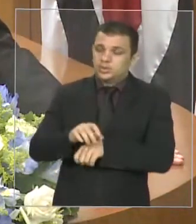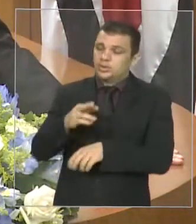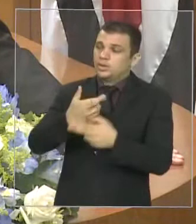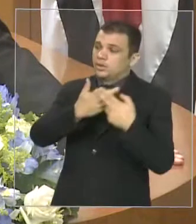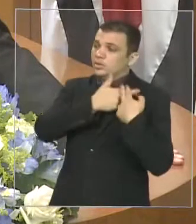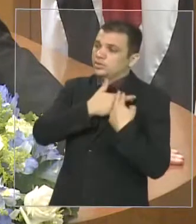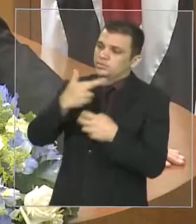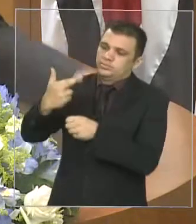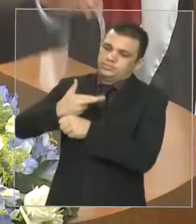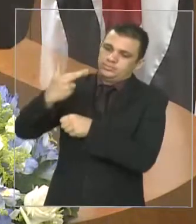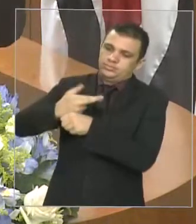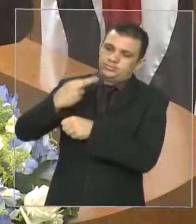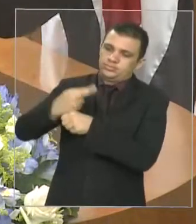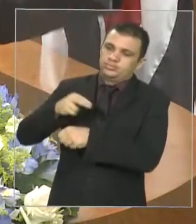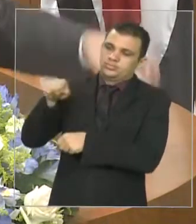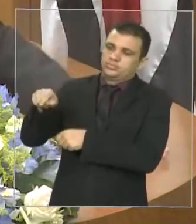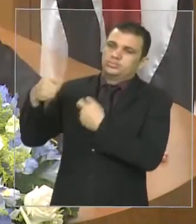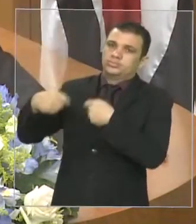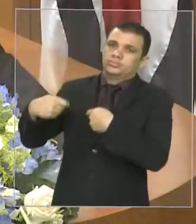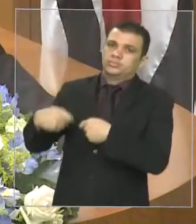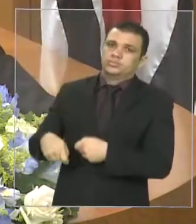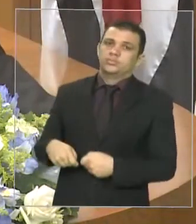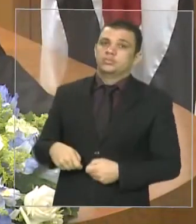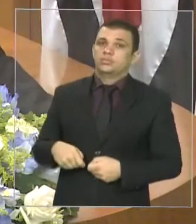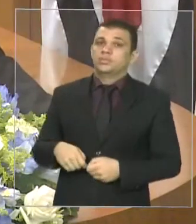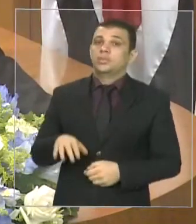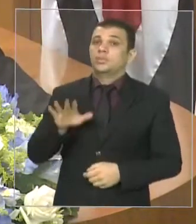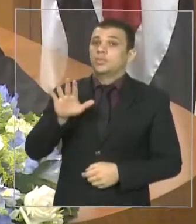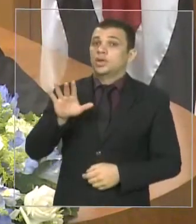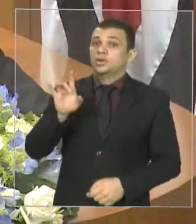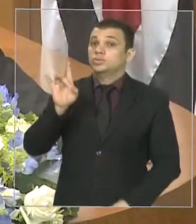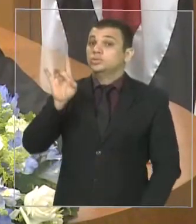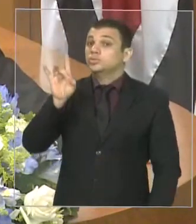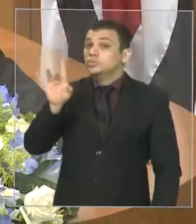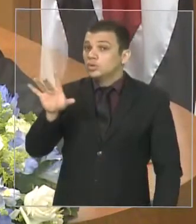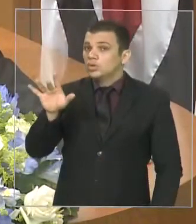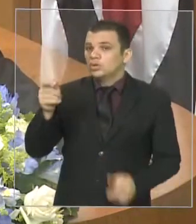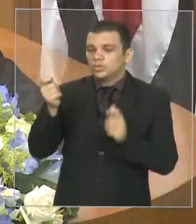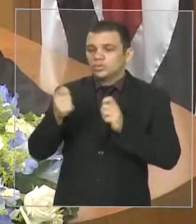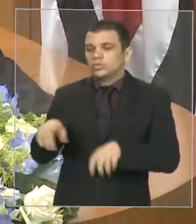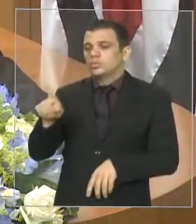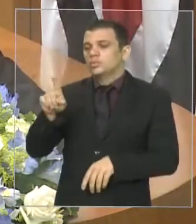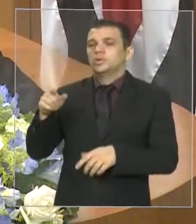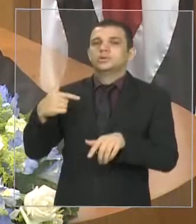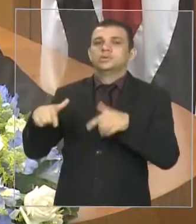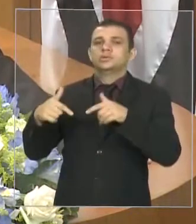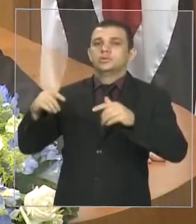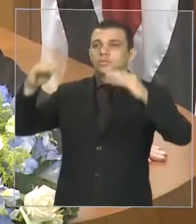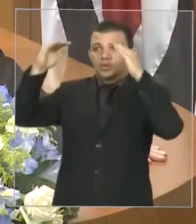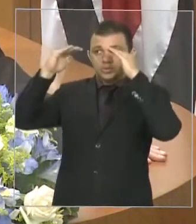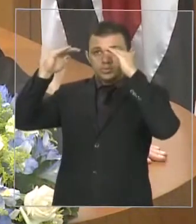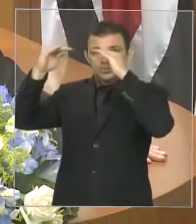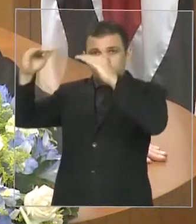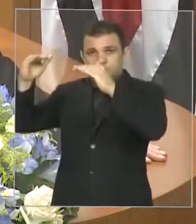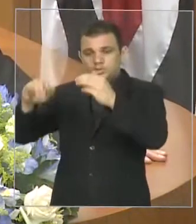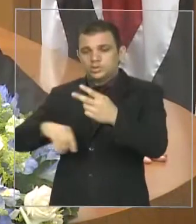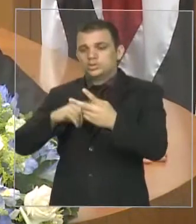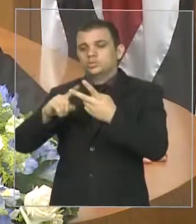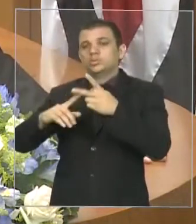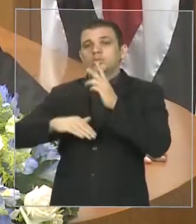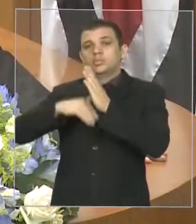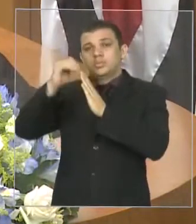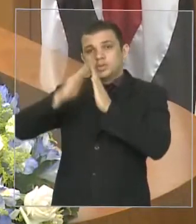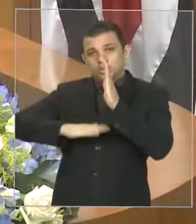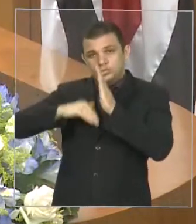obras que venha a necessitar o imóvel, vírgula, com exceção dos serviços de colocação de forro de gesso, pintura do imóvel,